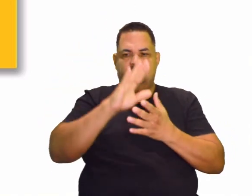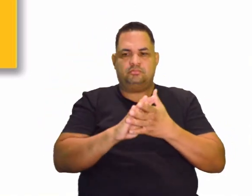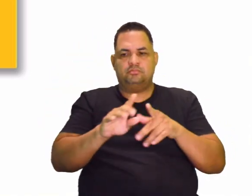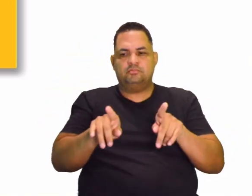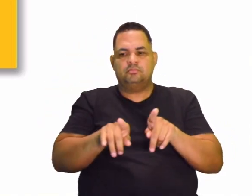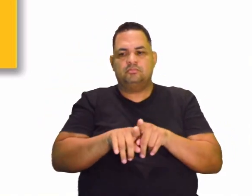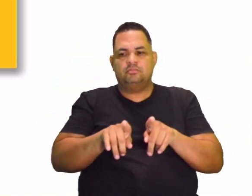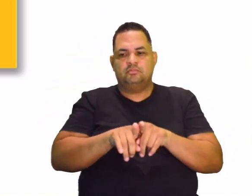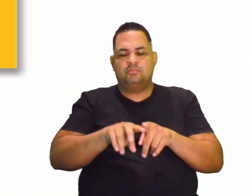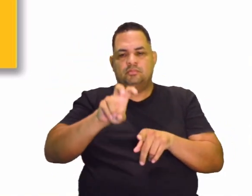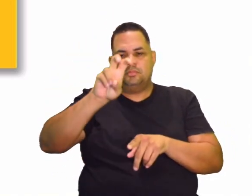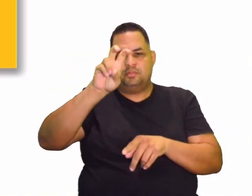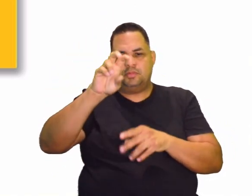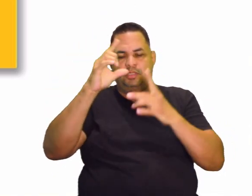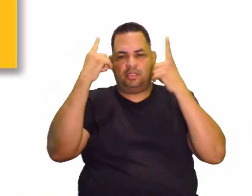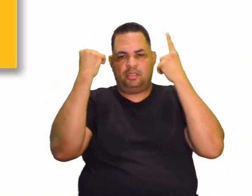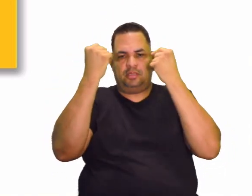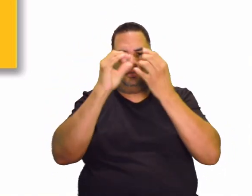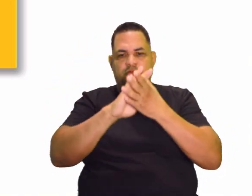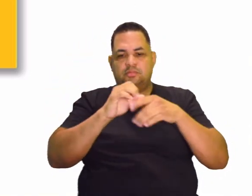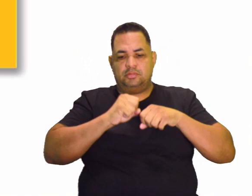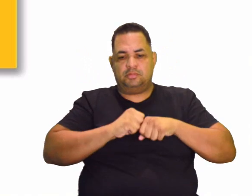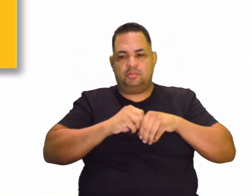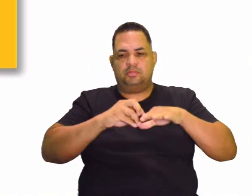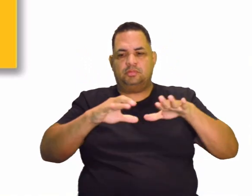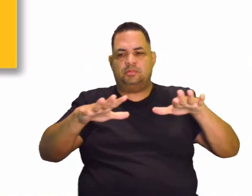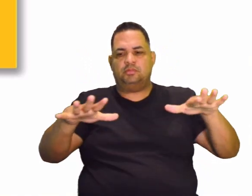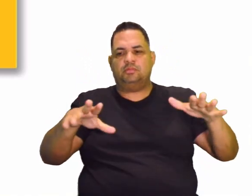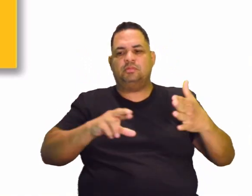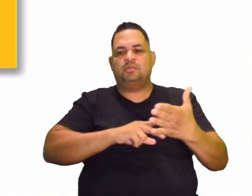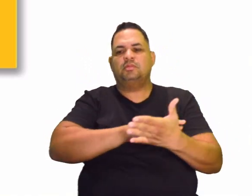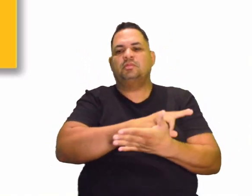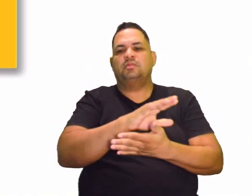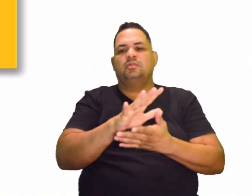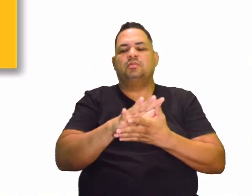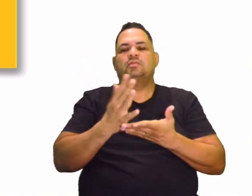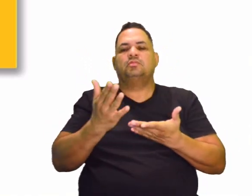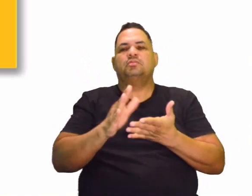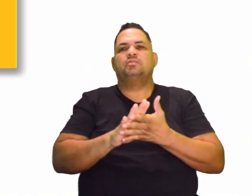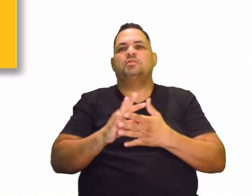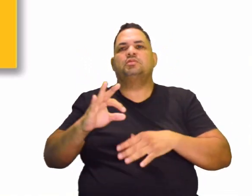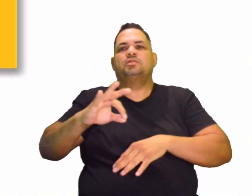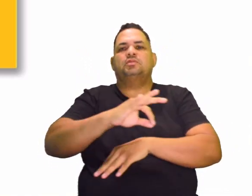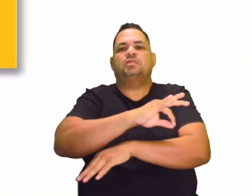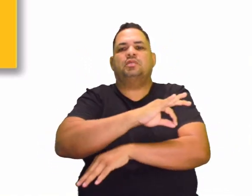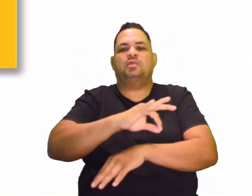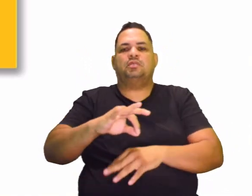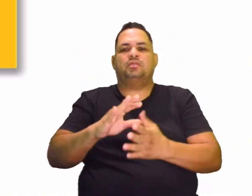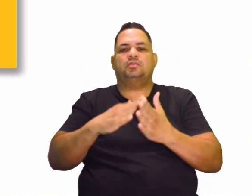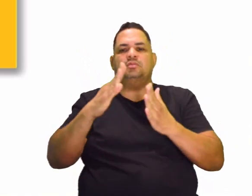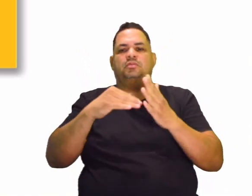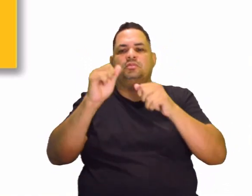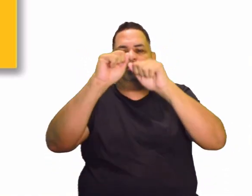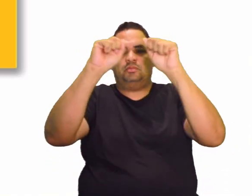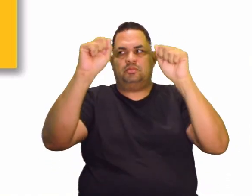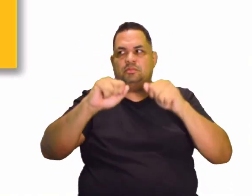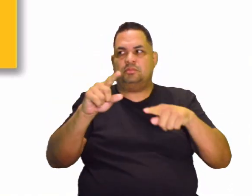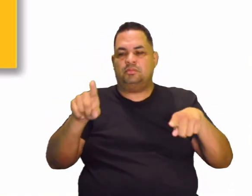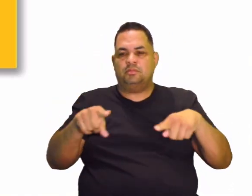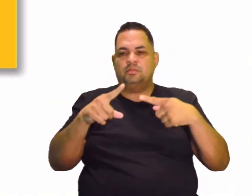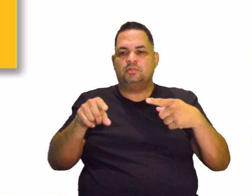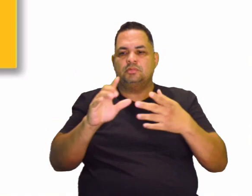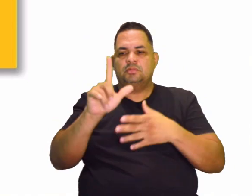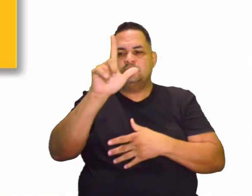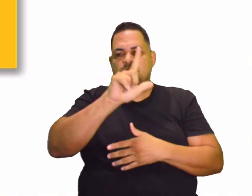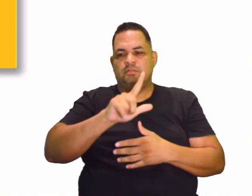grega. Ela abrange um amplo conjunto de obras artísticas na arquitetura, pintura, escultura, música e literatura.